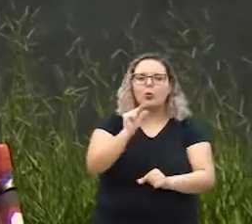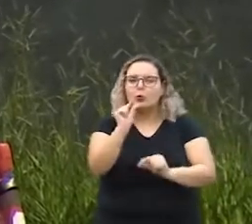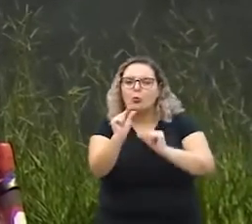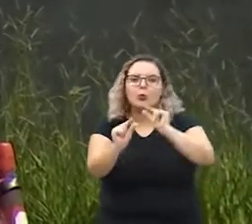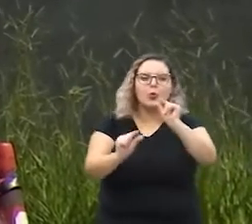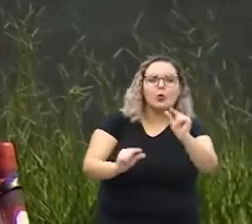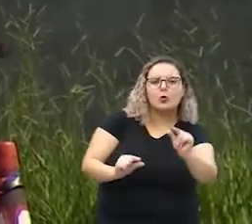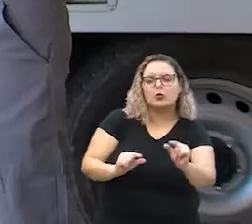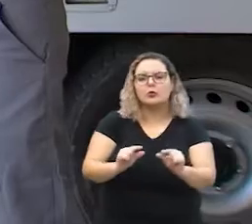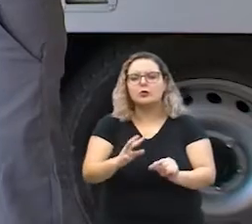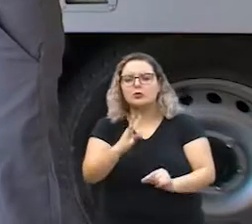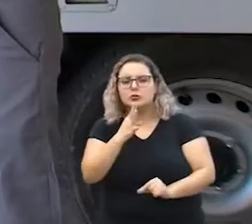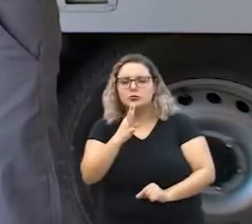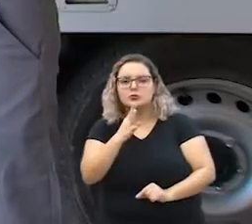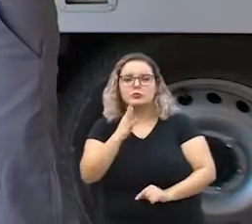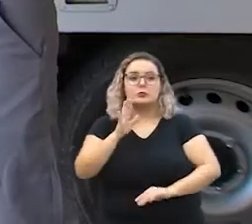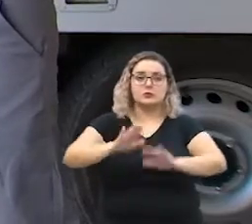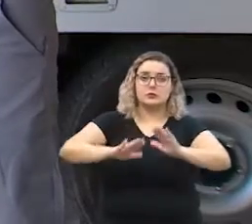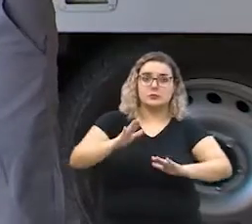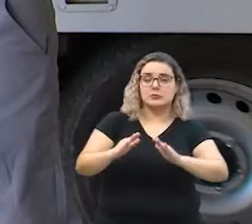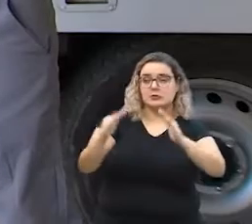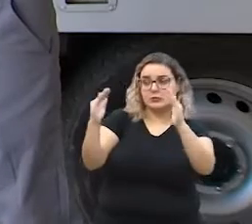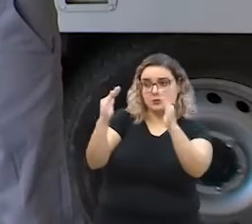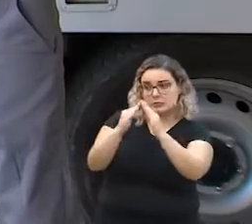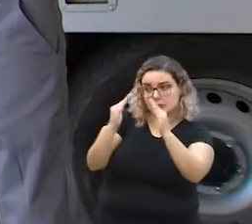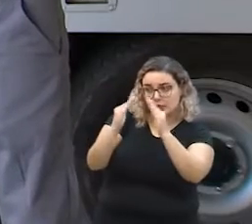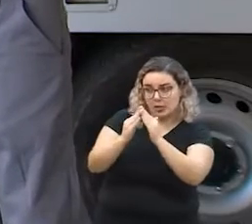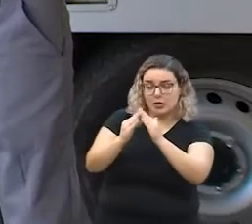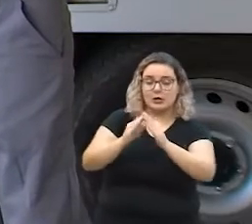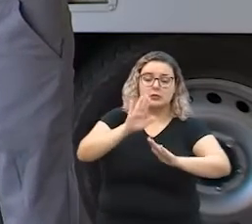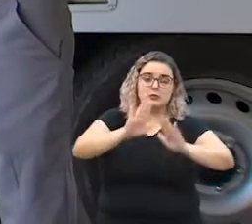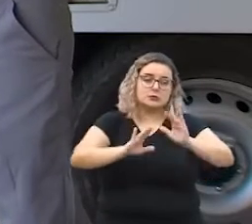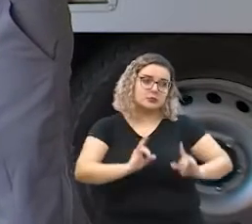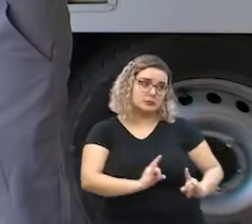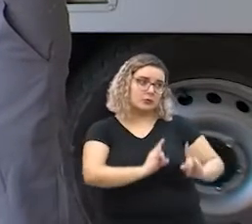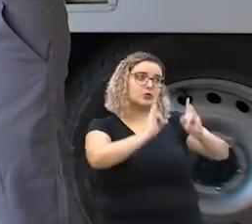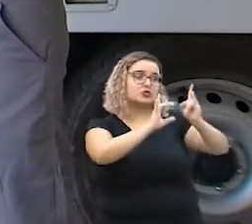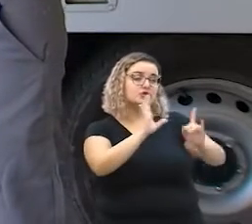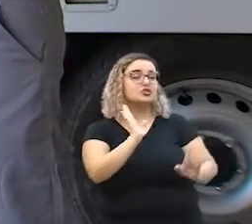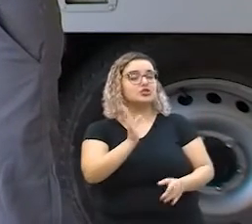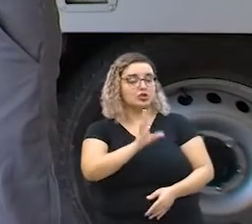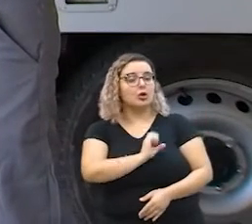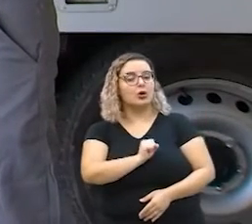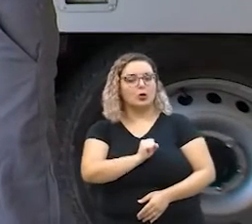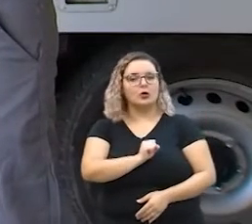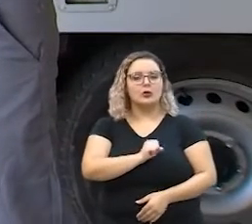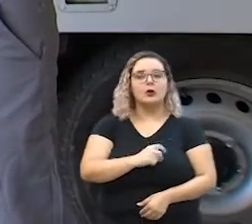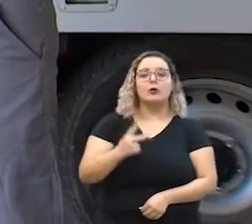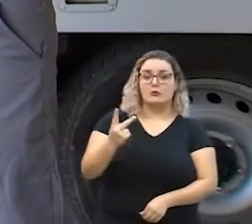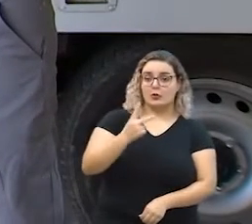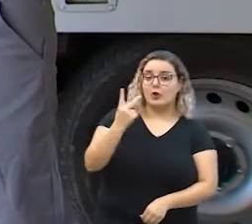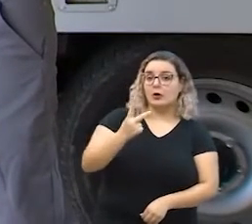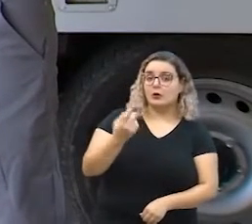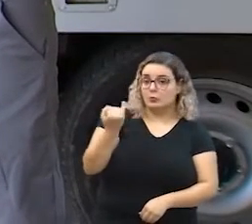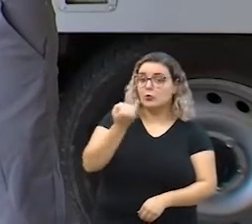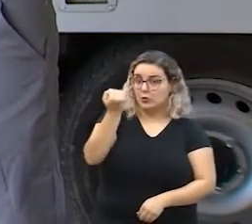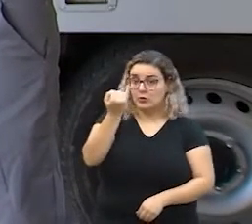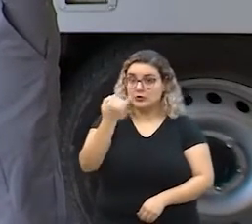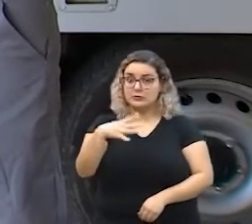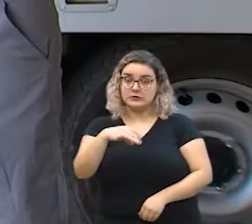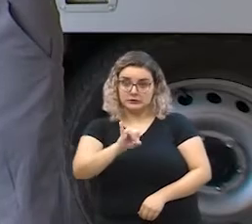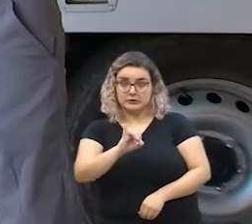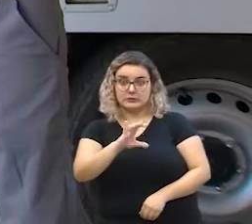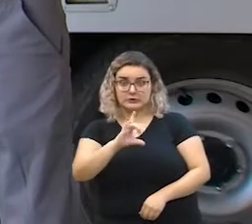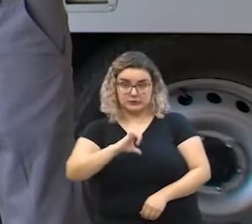eletricista residencial, eletricista predial, ele já gosta do que ele faz. Eu acho assim, vale muito a pena se você tiver essa paixão pelo que você faz,